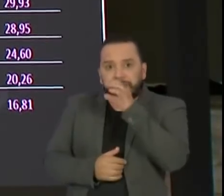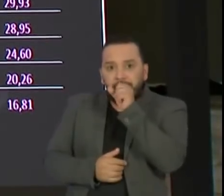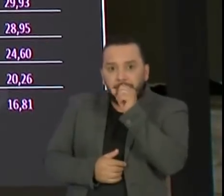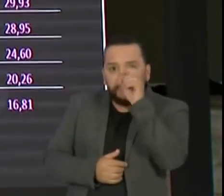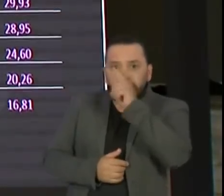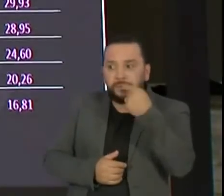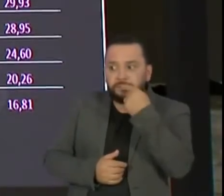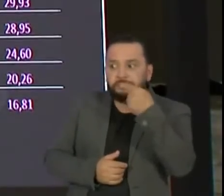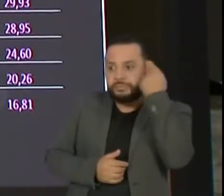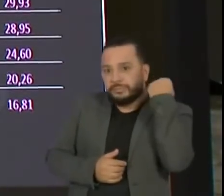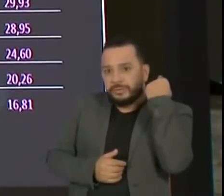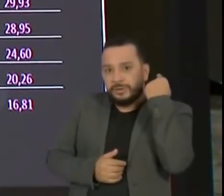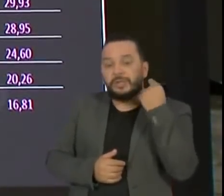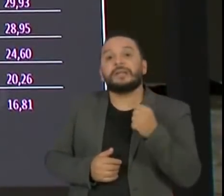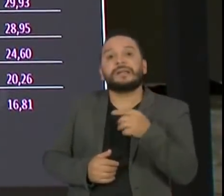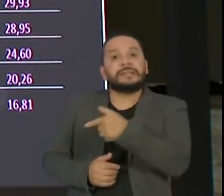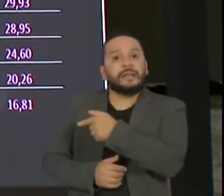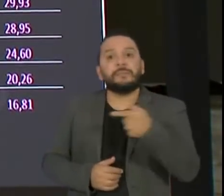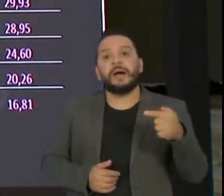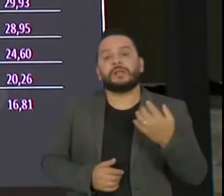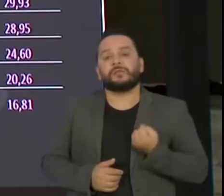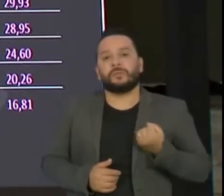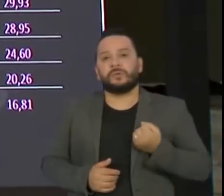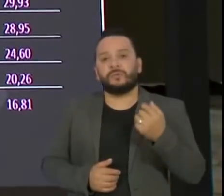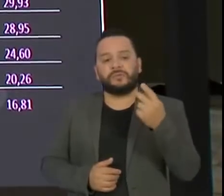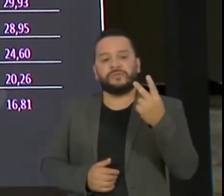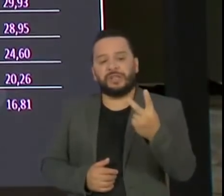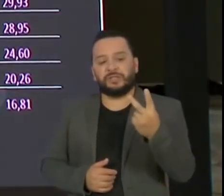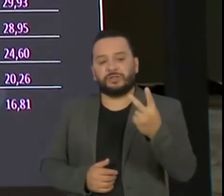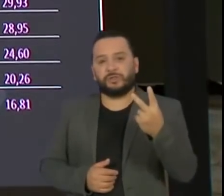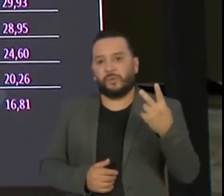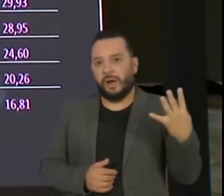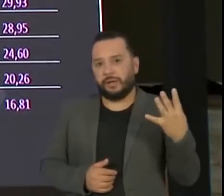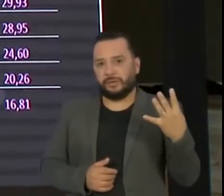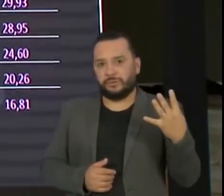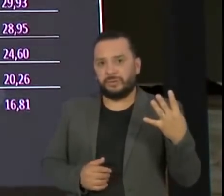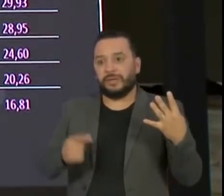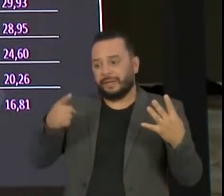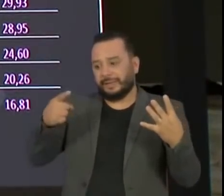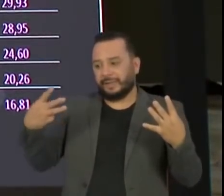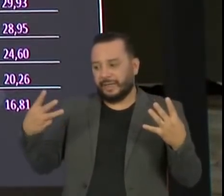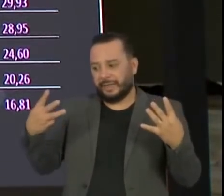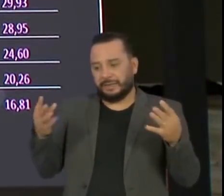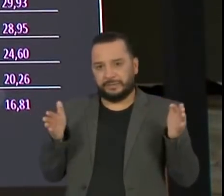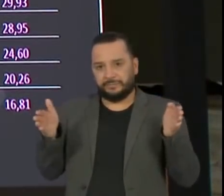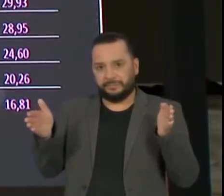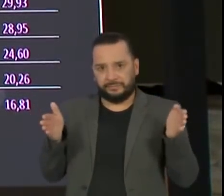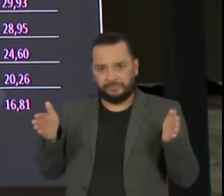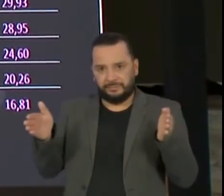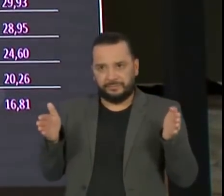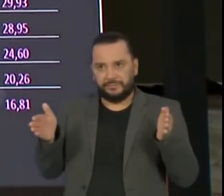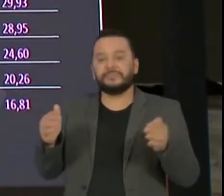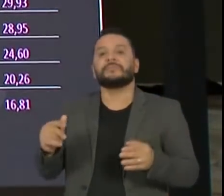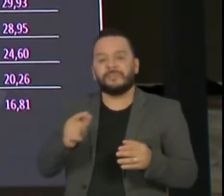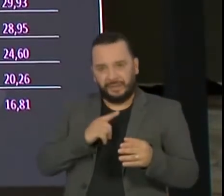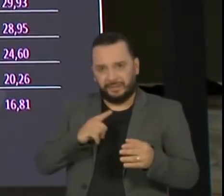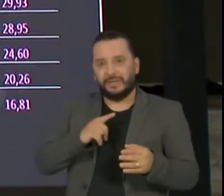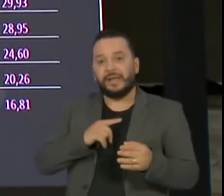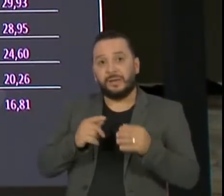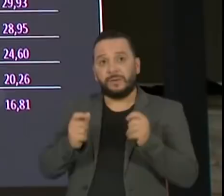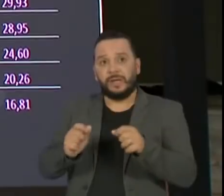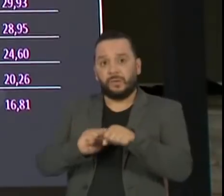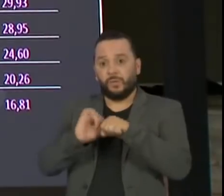semana, que é a semana número 24. Nós temos, no início, um crescimento e depois quase